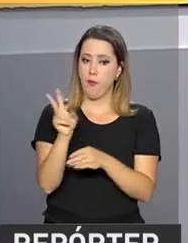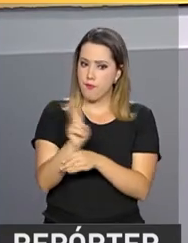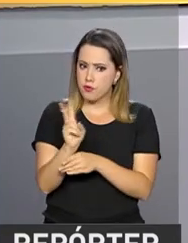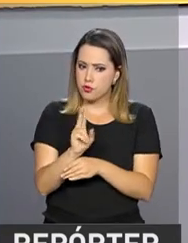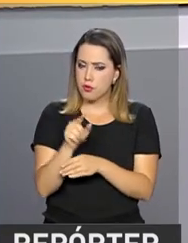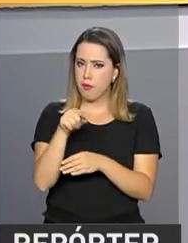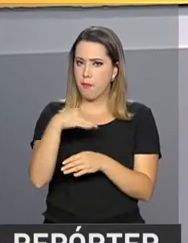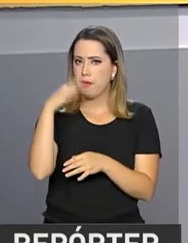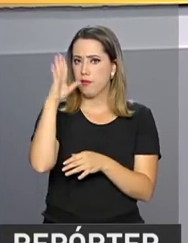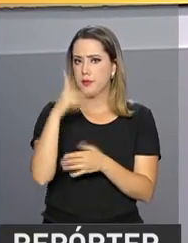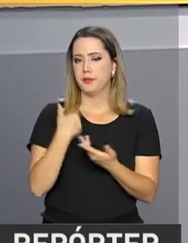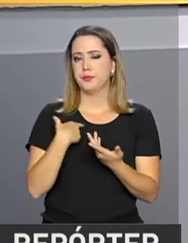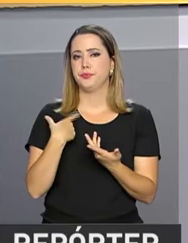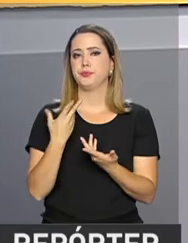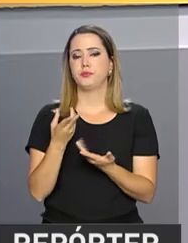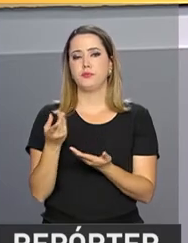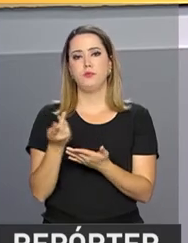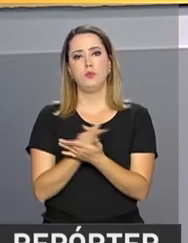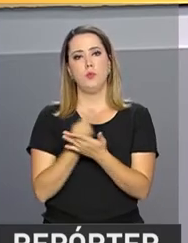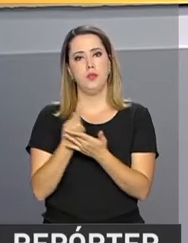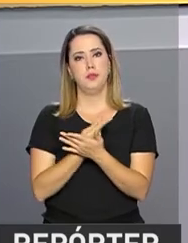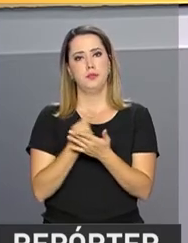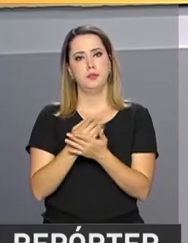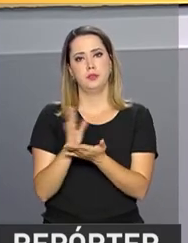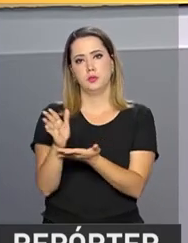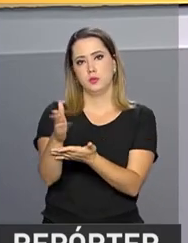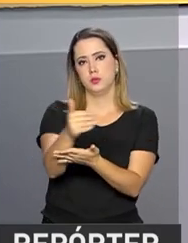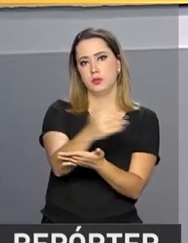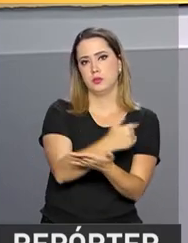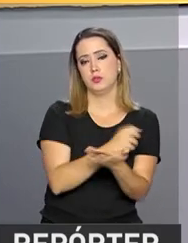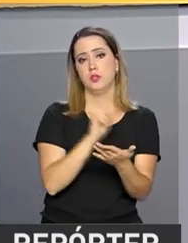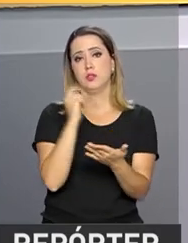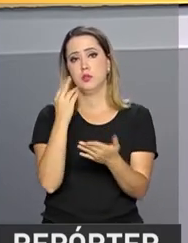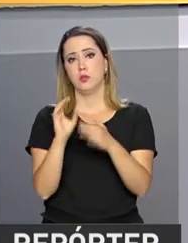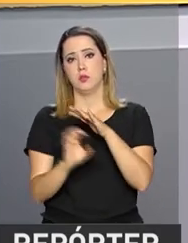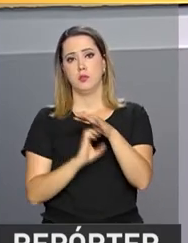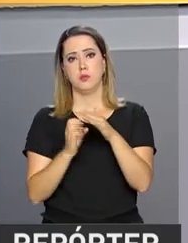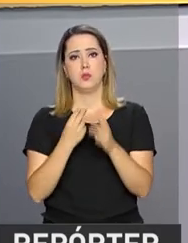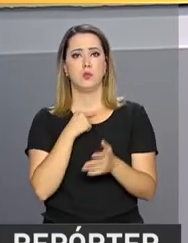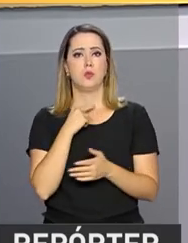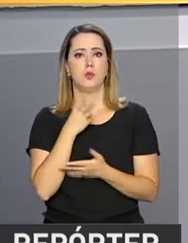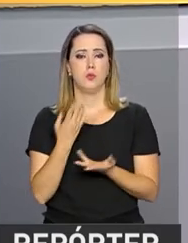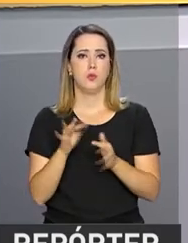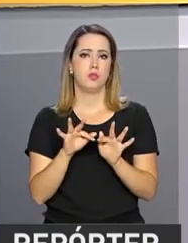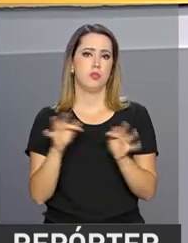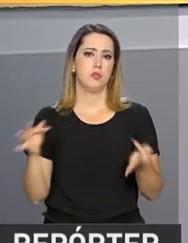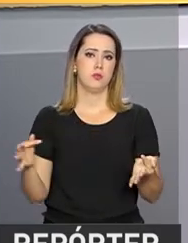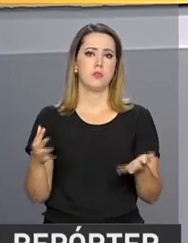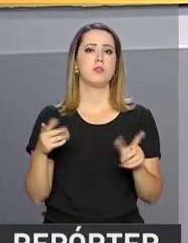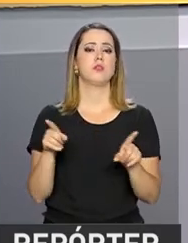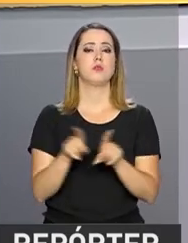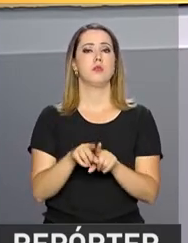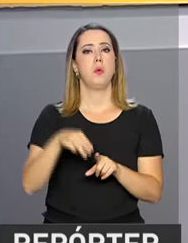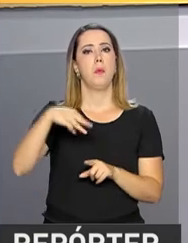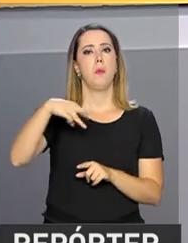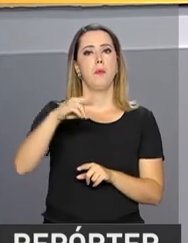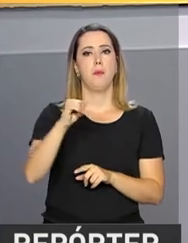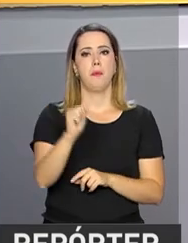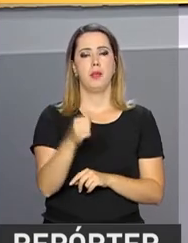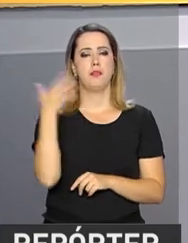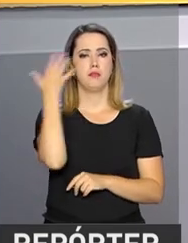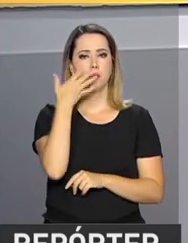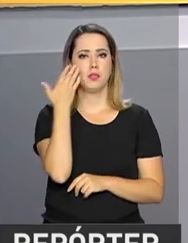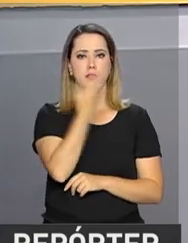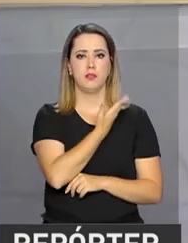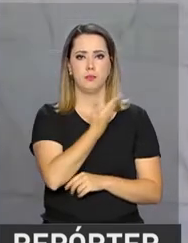de erros nas receitas recebidas e até mesmo empresas que não poderiam estar inscritas no Simples Nacional. Mara Kenup